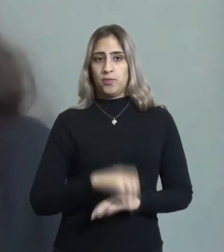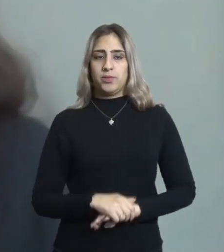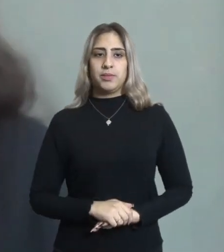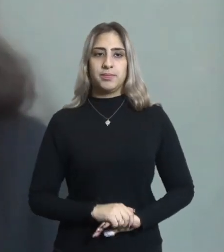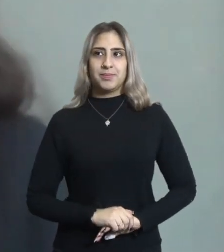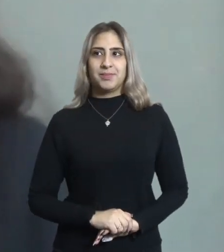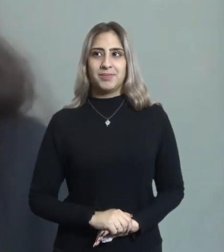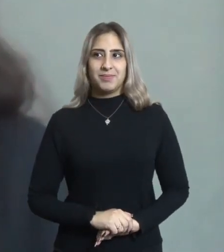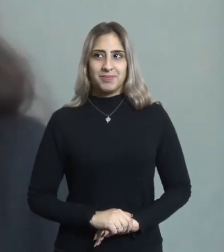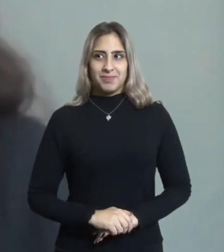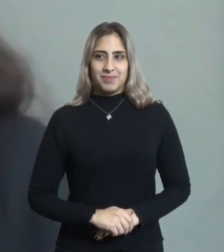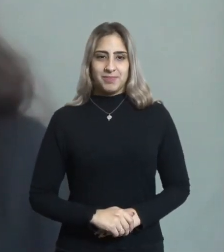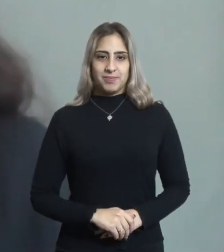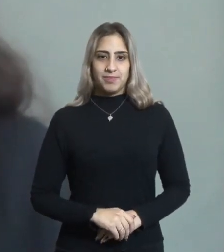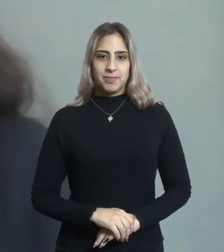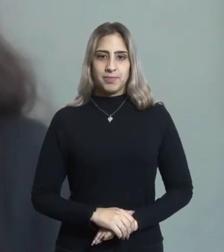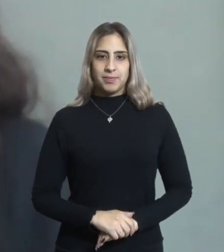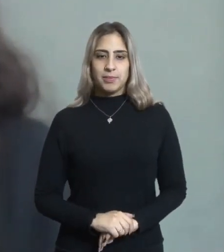engano.